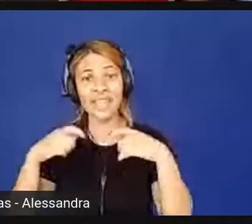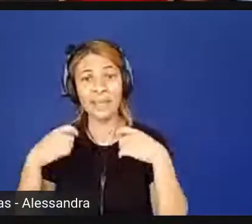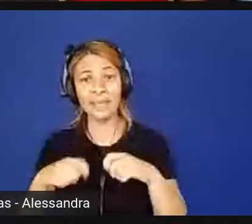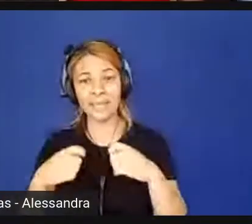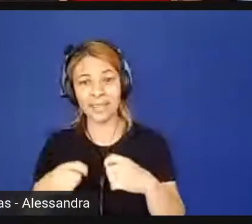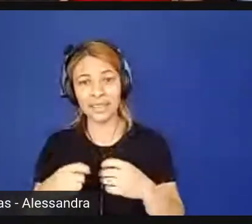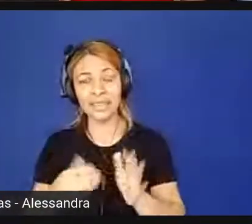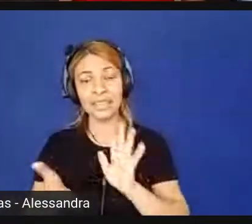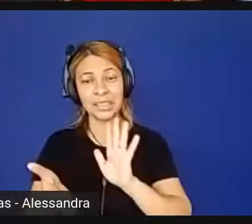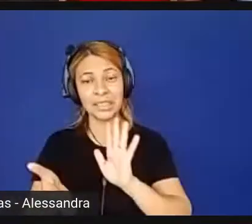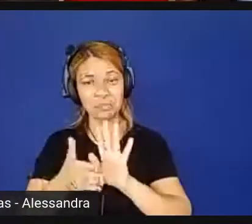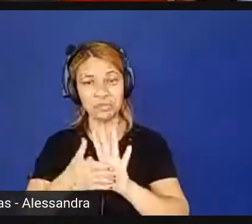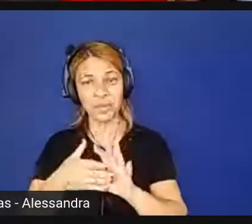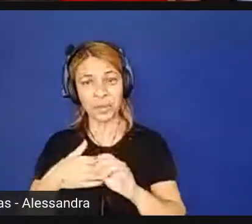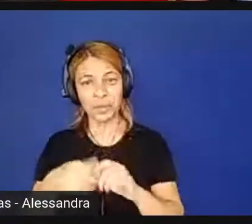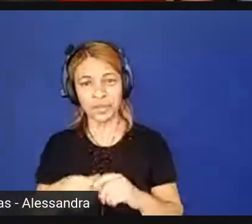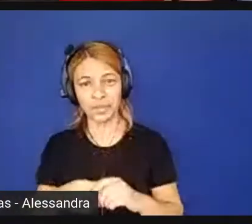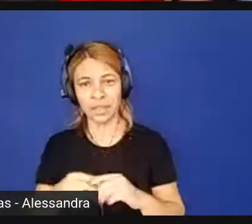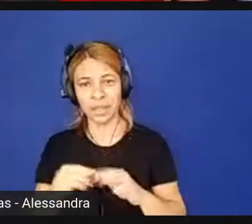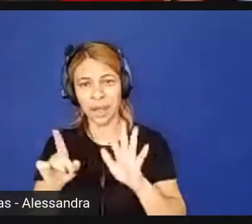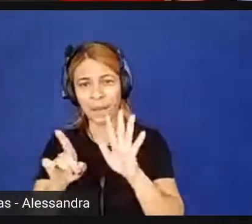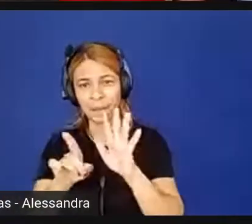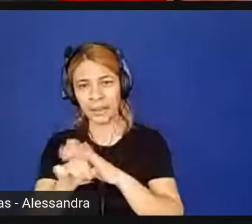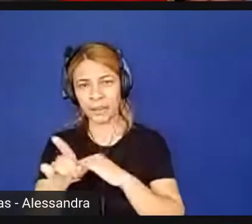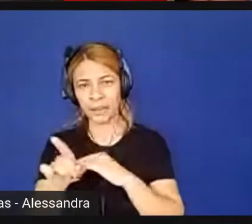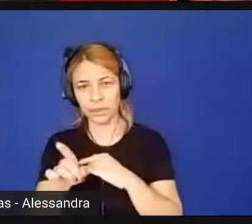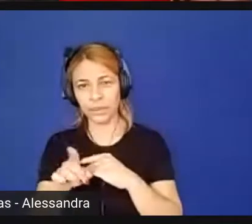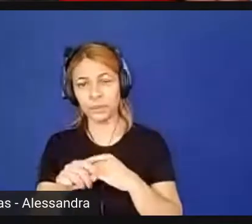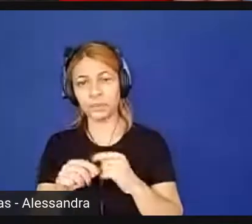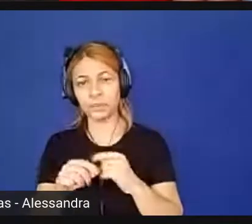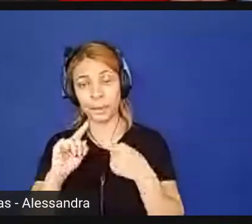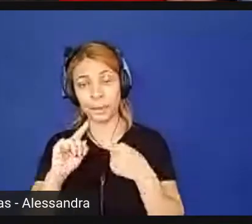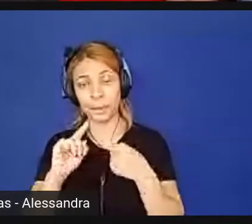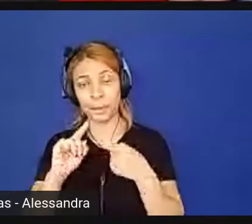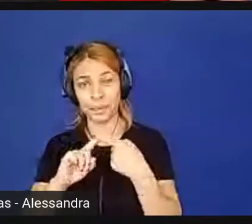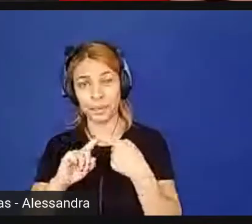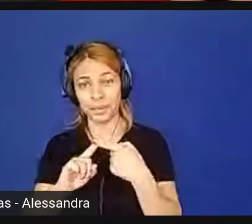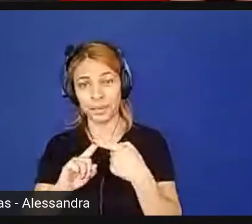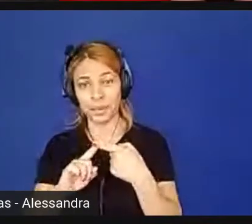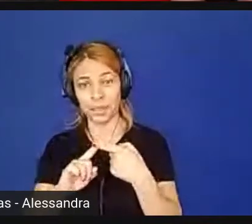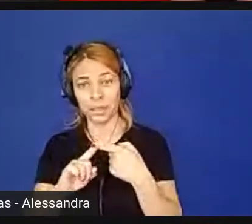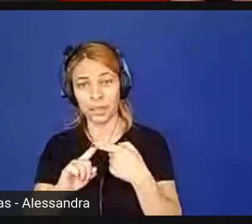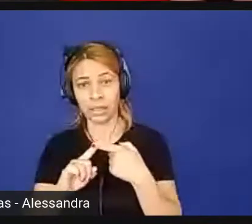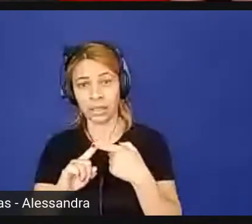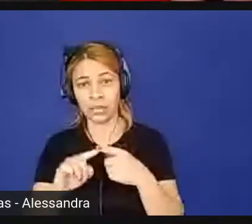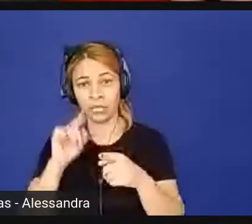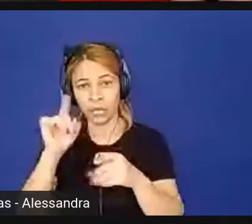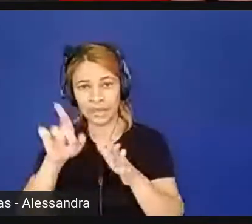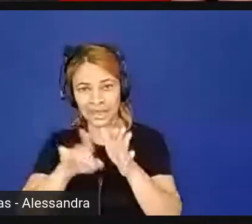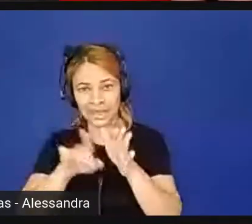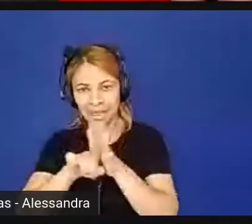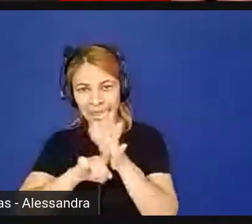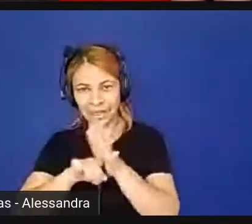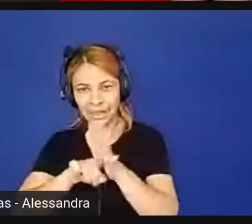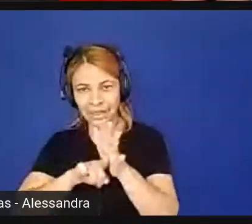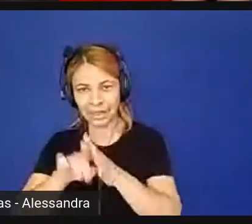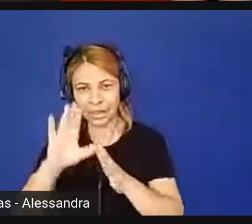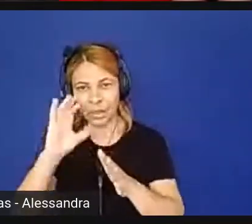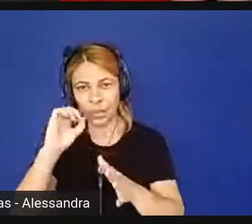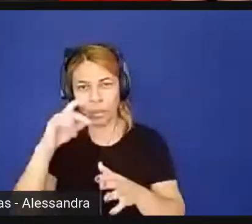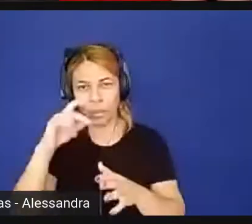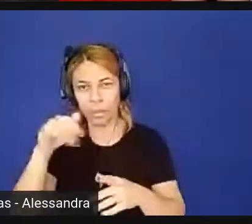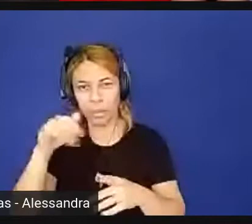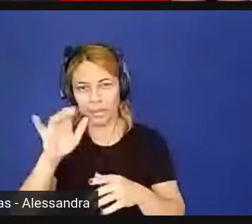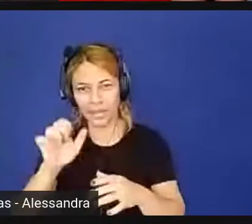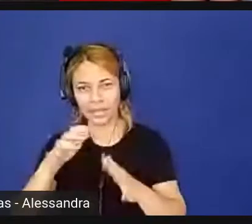propôs. A minha pergunta é o seguinte, primeiro, vocês analisam o compliance nas empresas, a